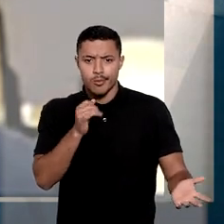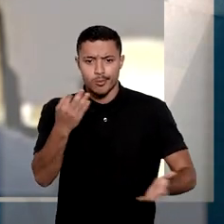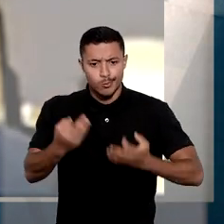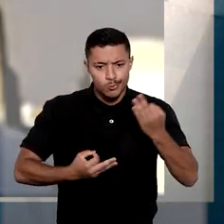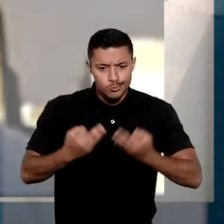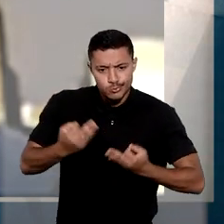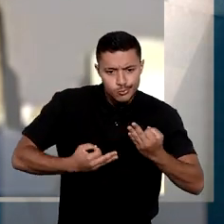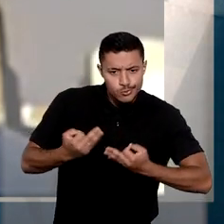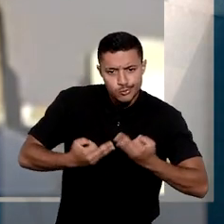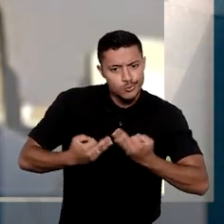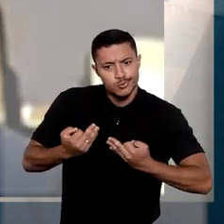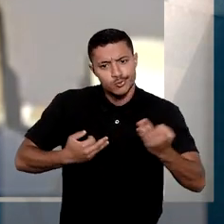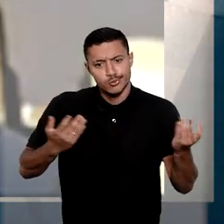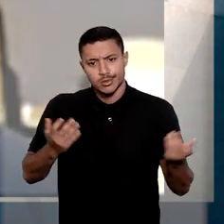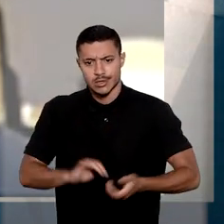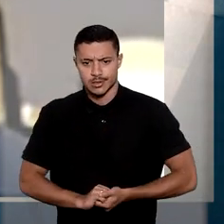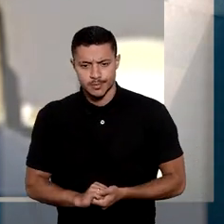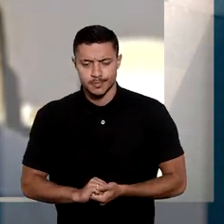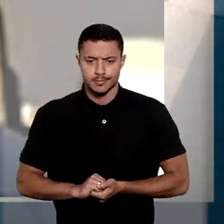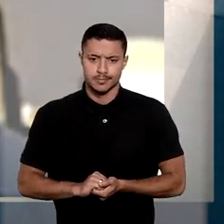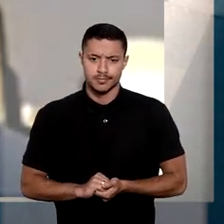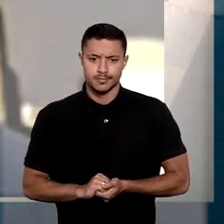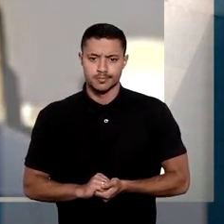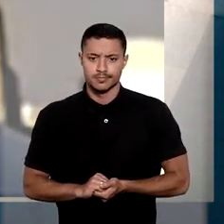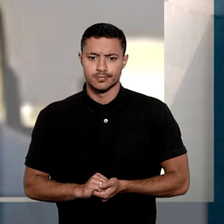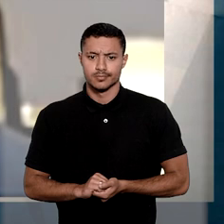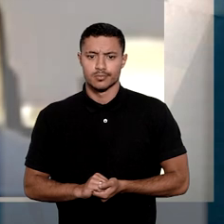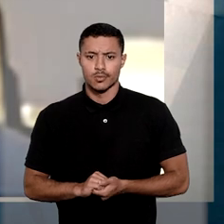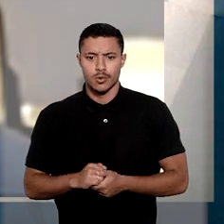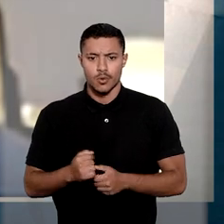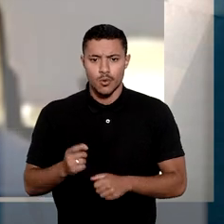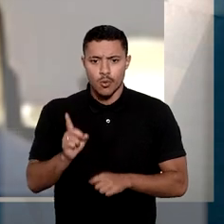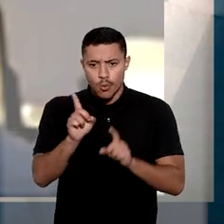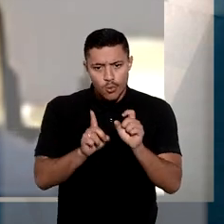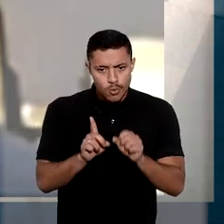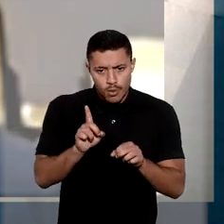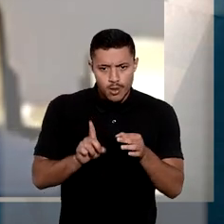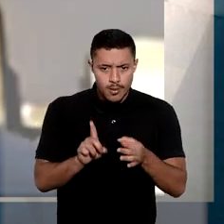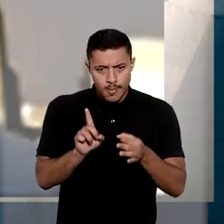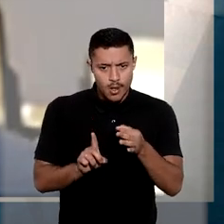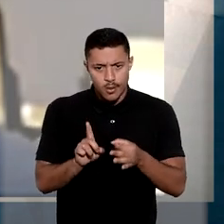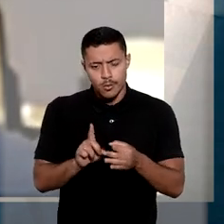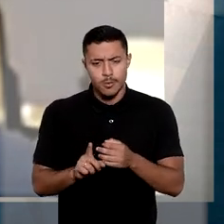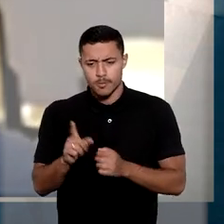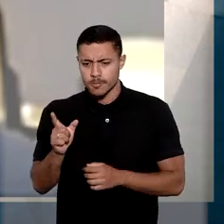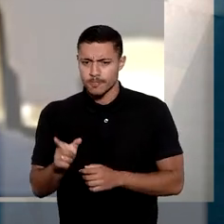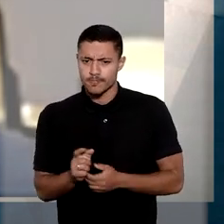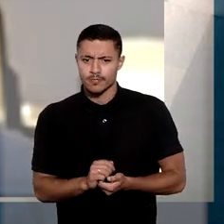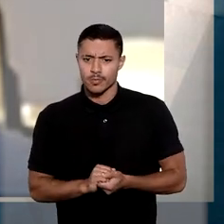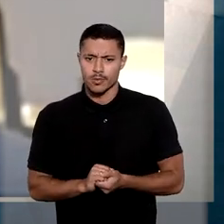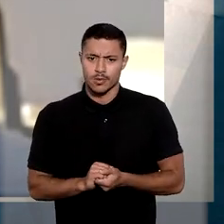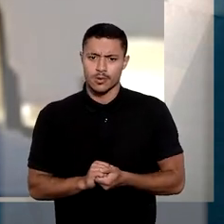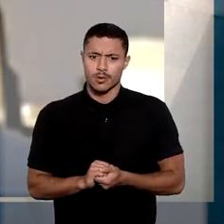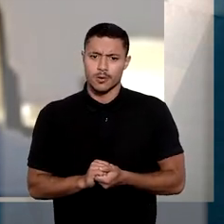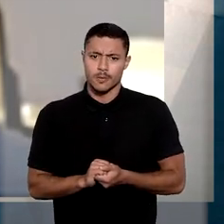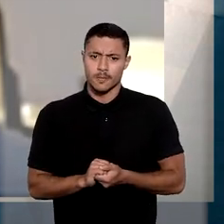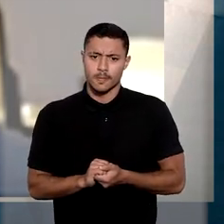um promotor de justiça, um juiz, um desembargador, um ministro, cada um não se ocupar